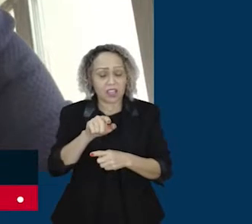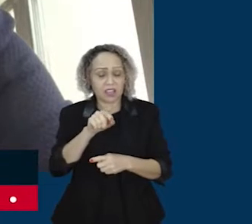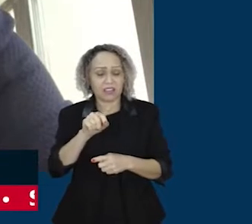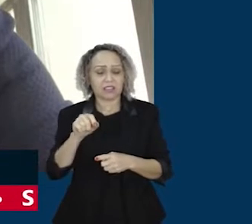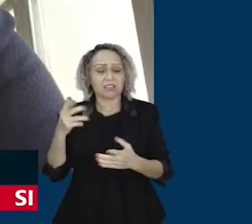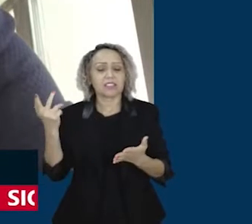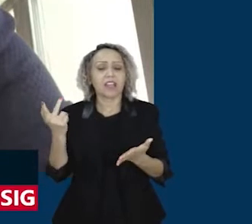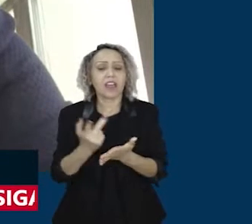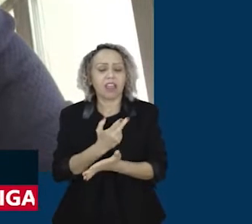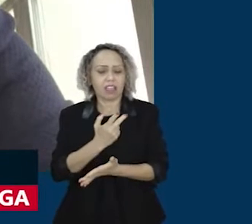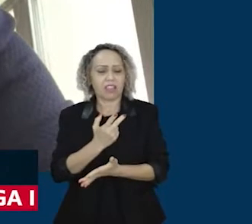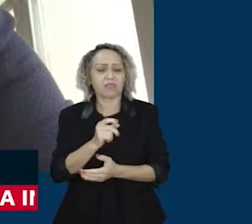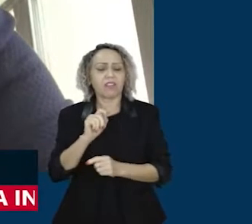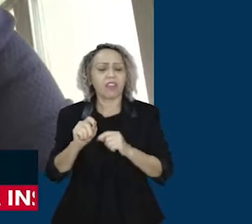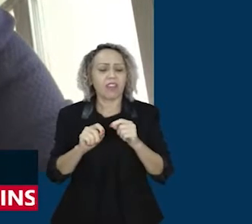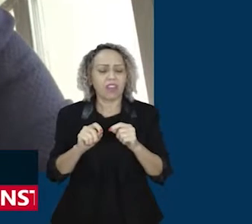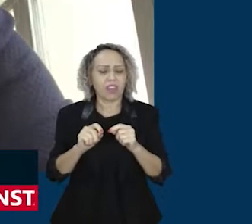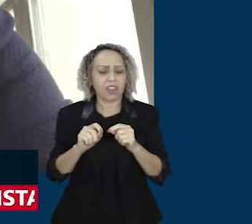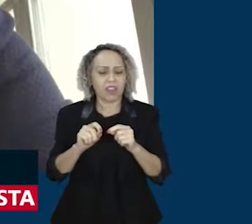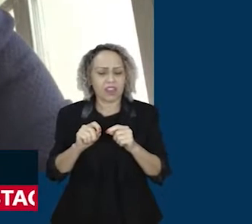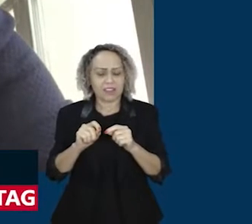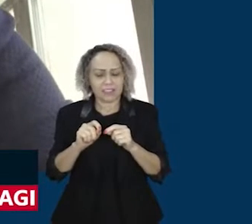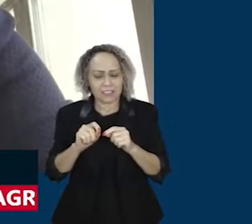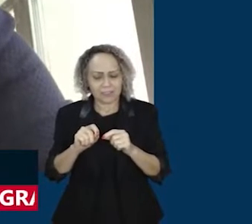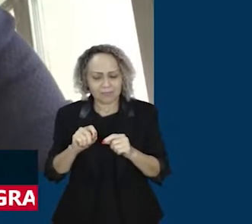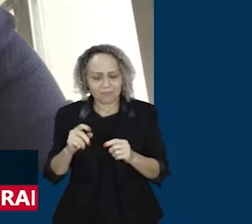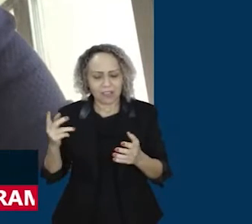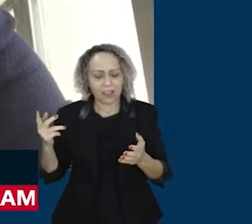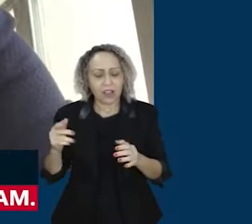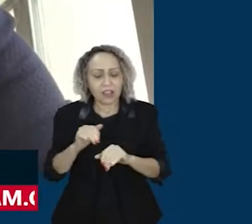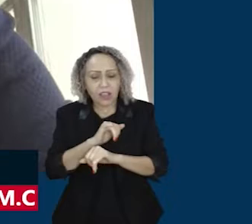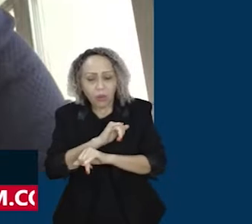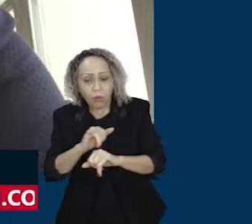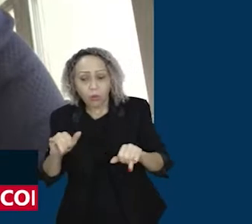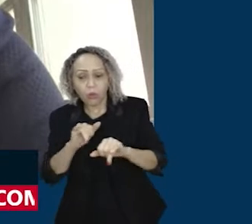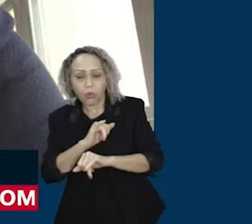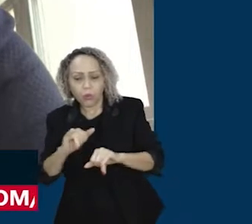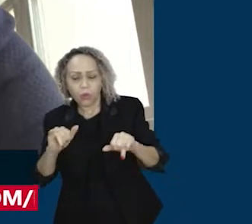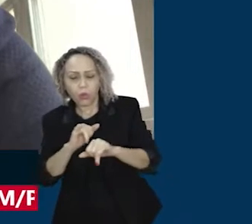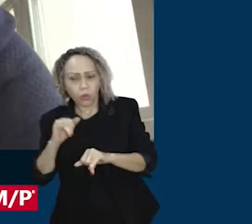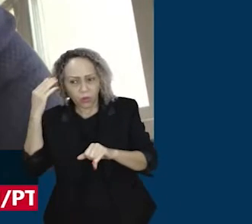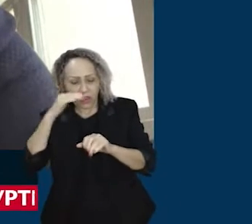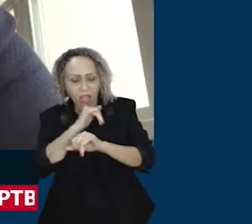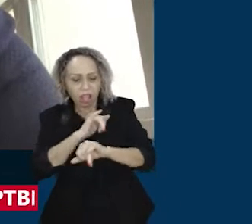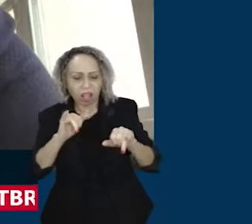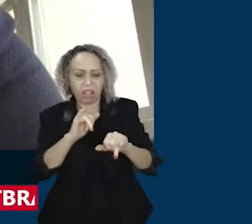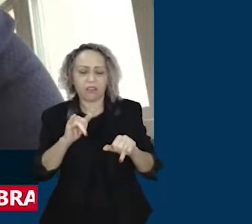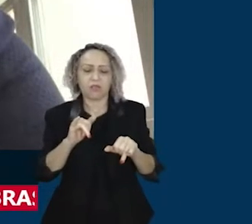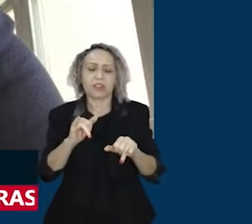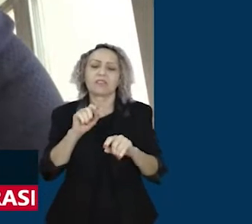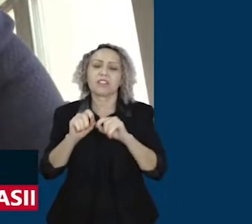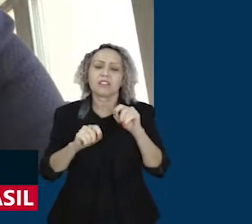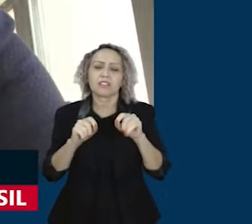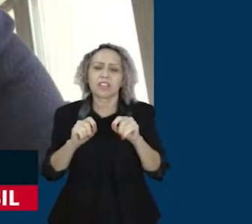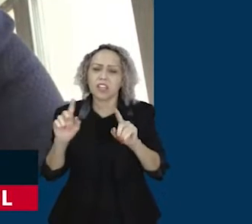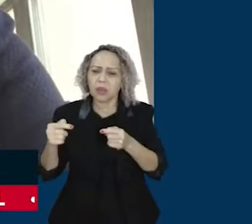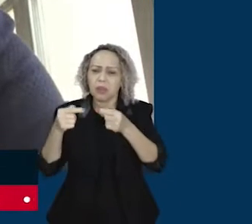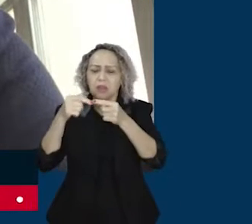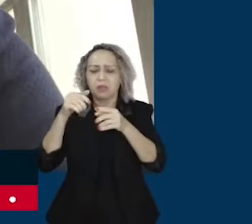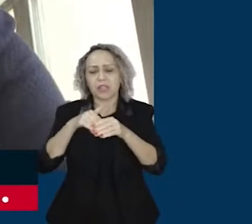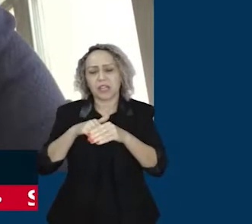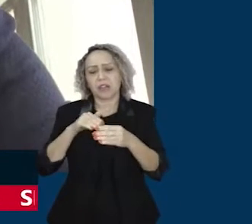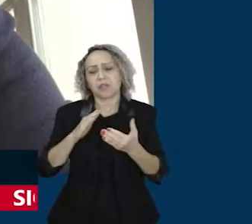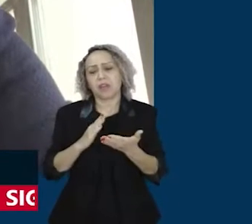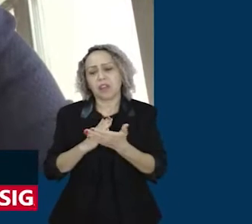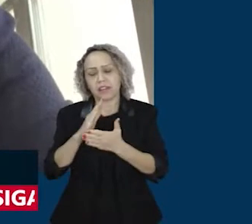casuística, como eu disse, eleitoreira. Não há absolutamente nenhum sentido em atuar apenas na dimensão tributária,